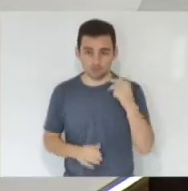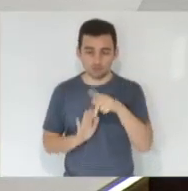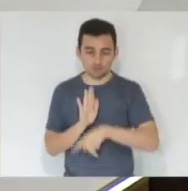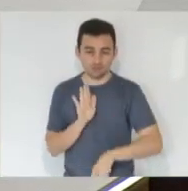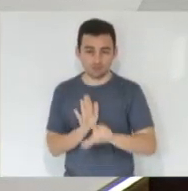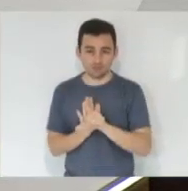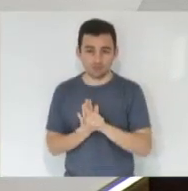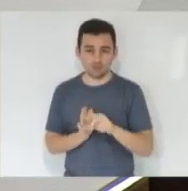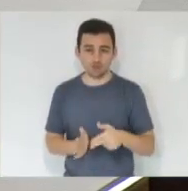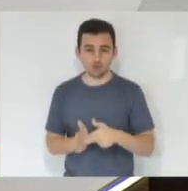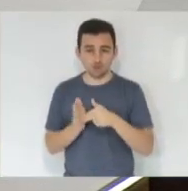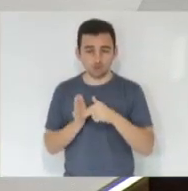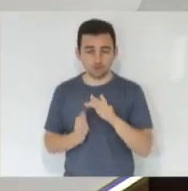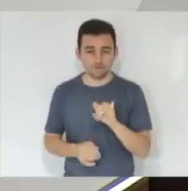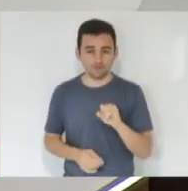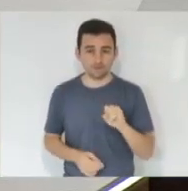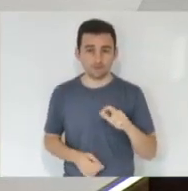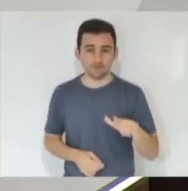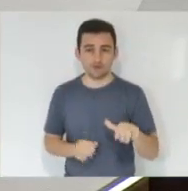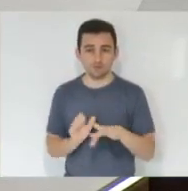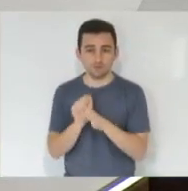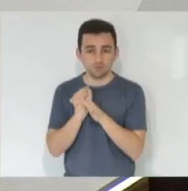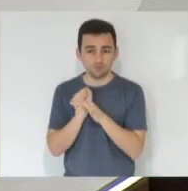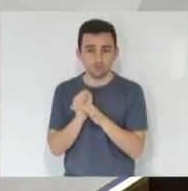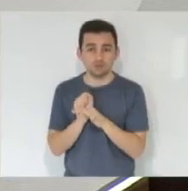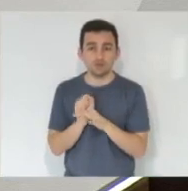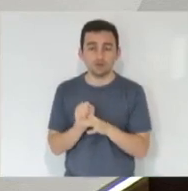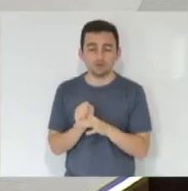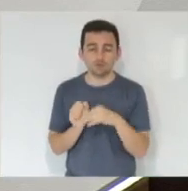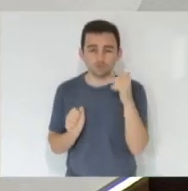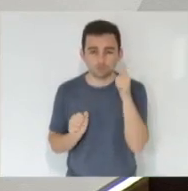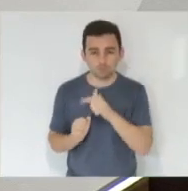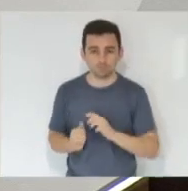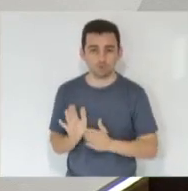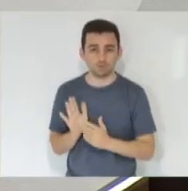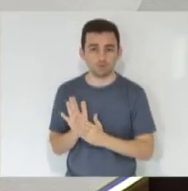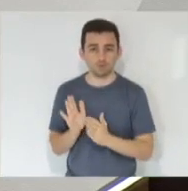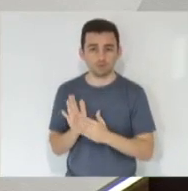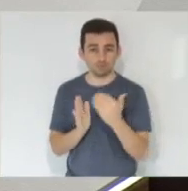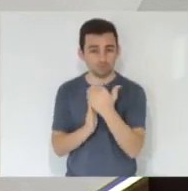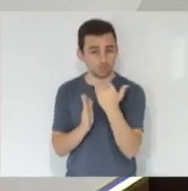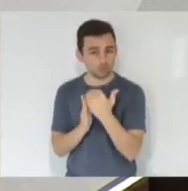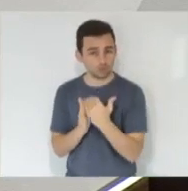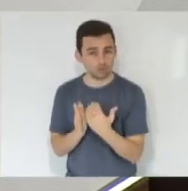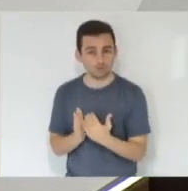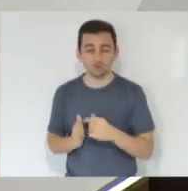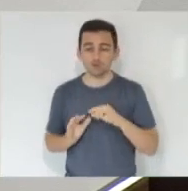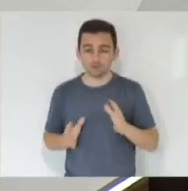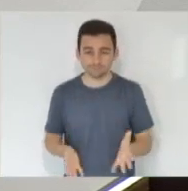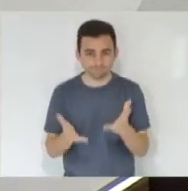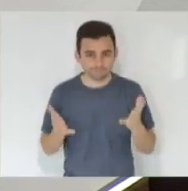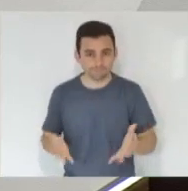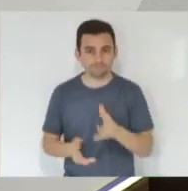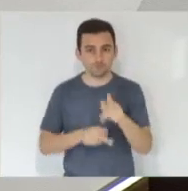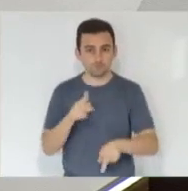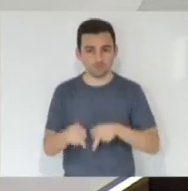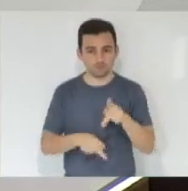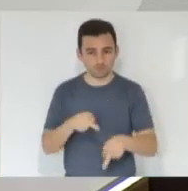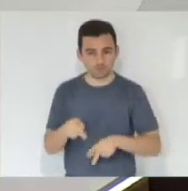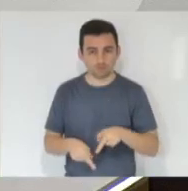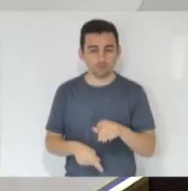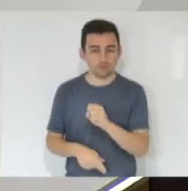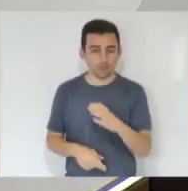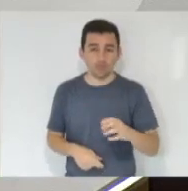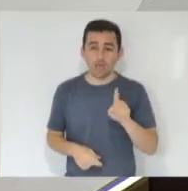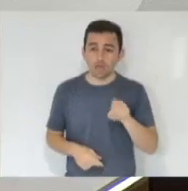Segura propõe a criação de um programa para incentivar nós, catarinenses, o hábito de